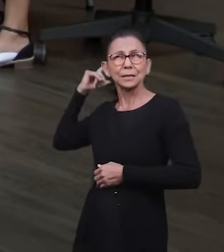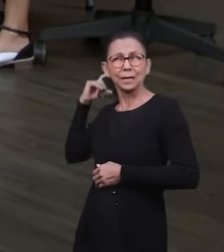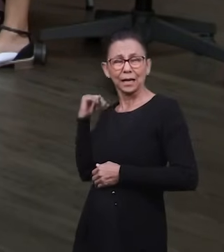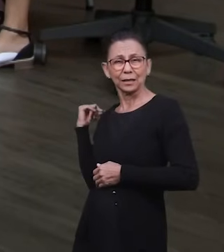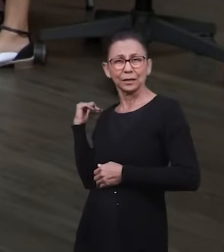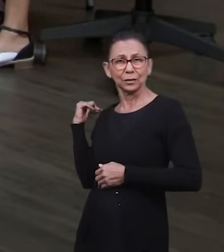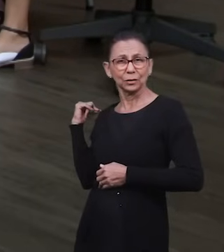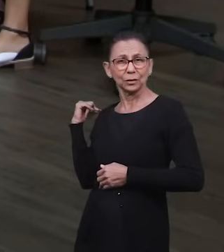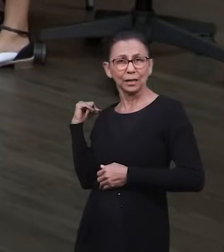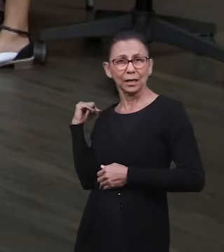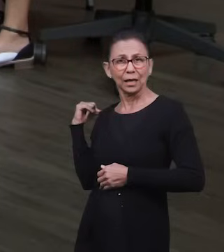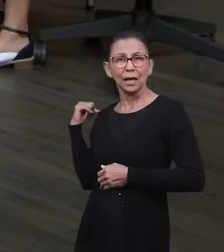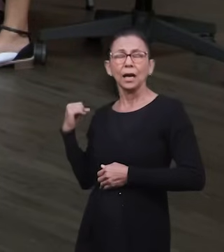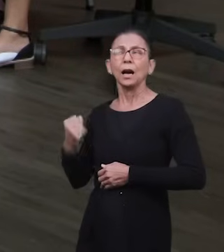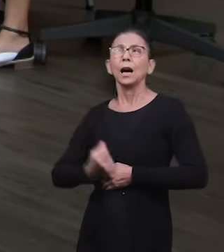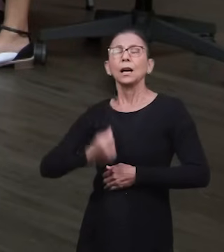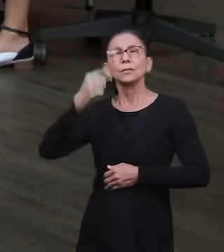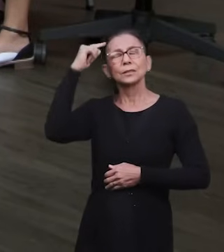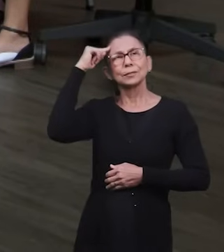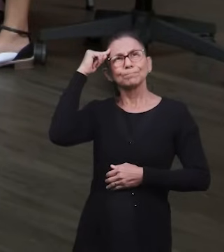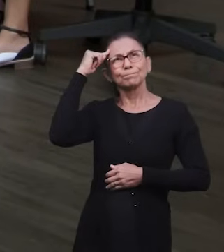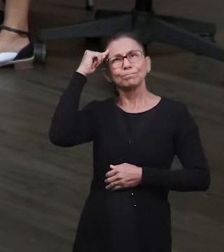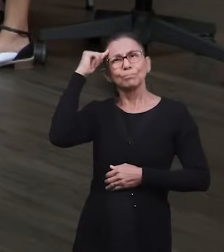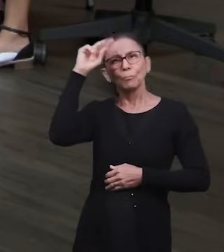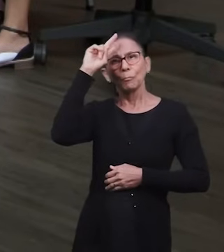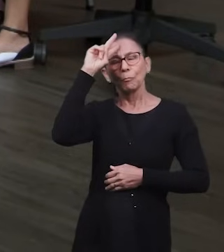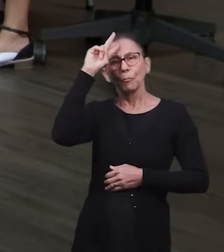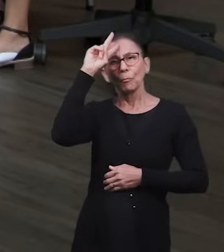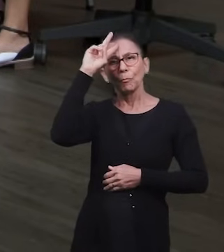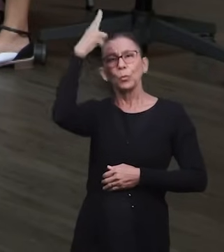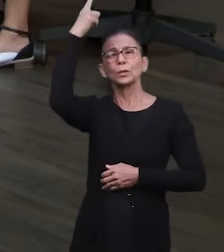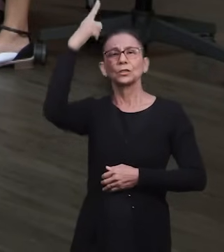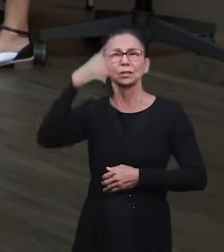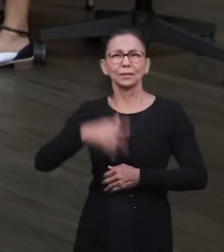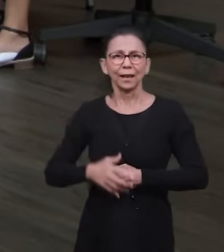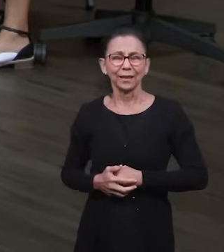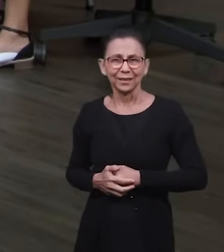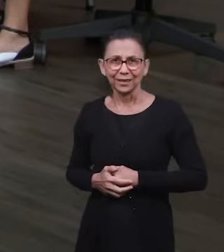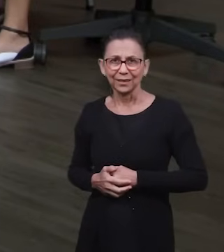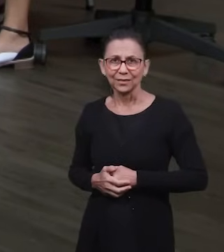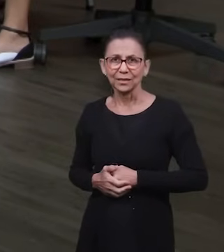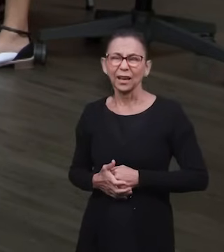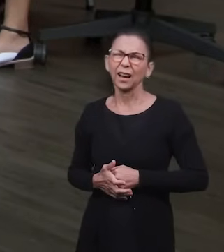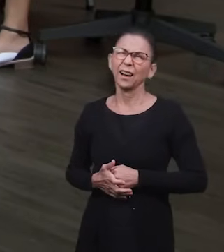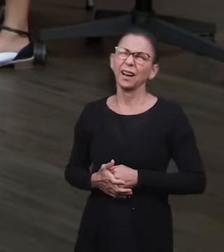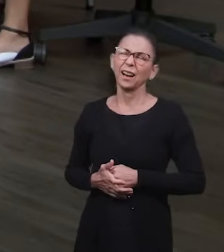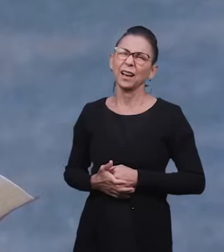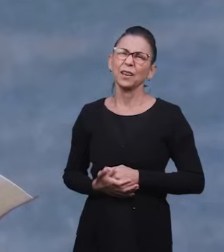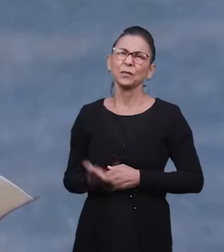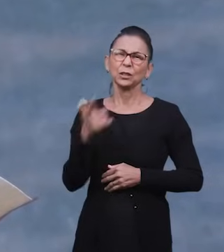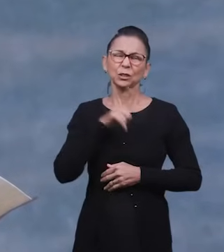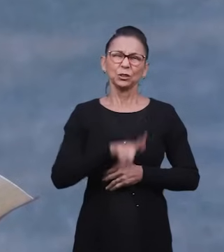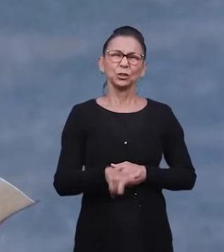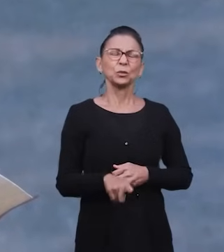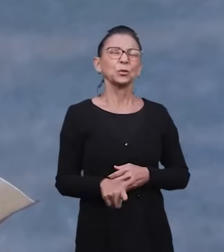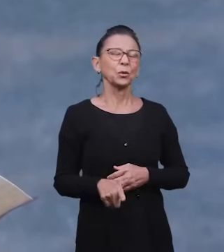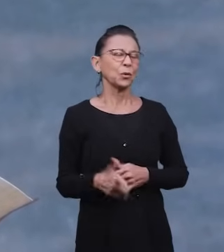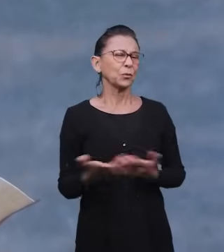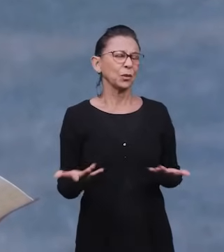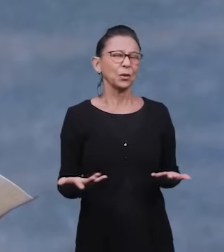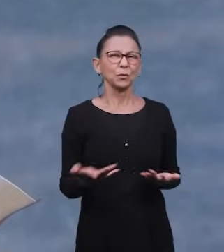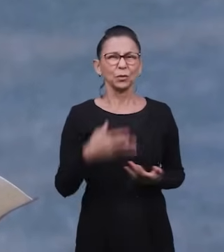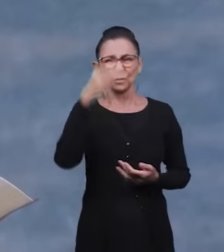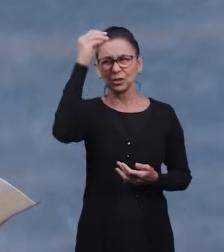E essa briga que nós vamos ter até o dia do arrebatamento. Aí o que leva? Mas se um dia esse que você sepultou um dia, ele tiver